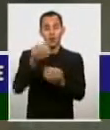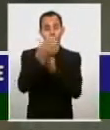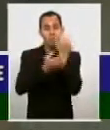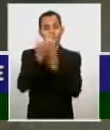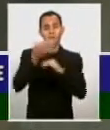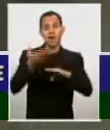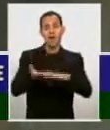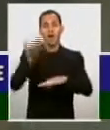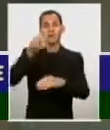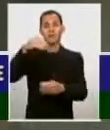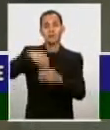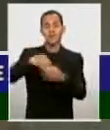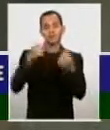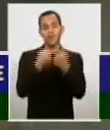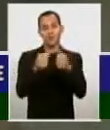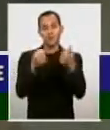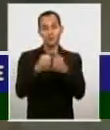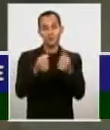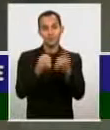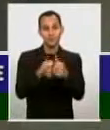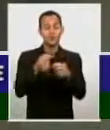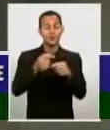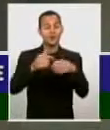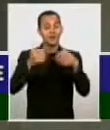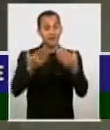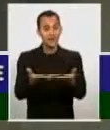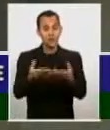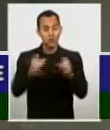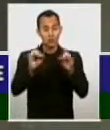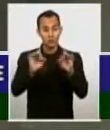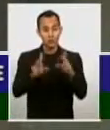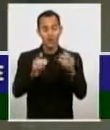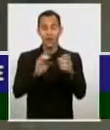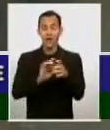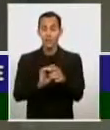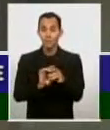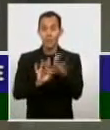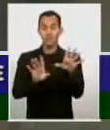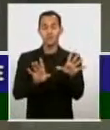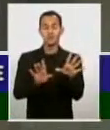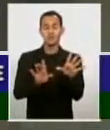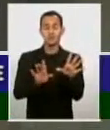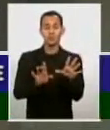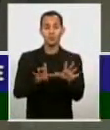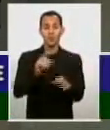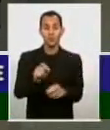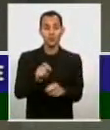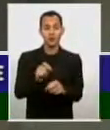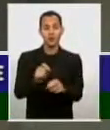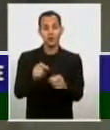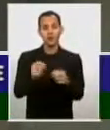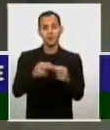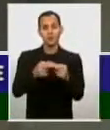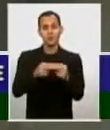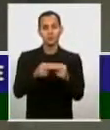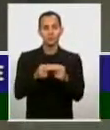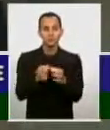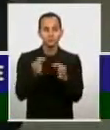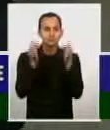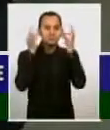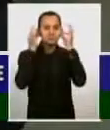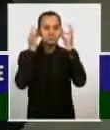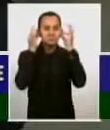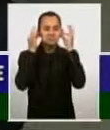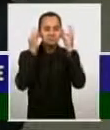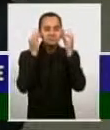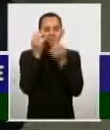dentro dos ônibus. Portanto, somente será permitido utilizar usando o mecanismo do fone de